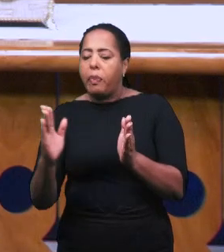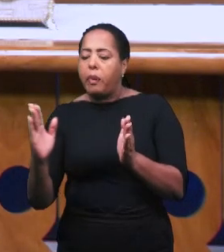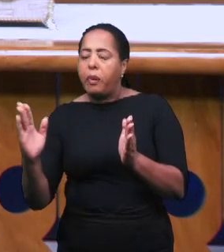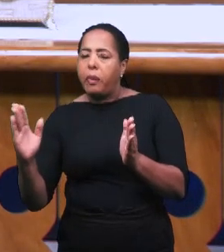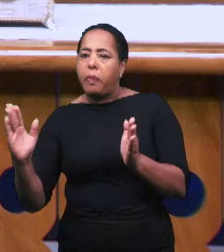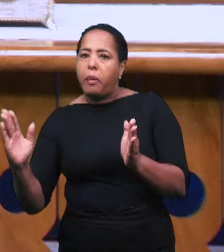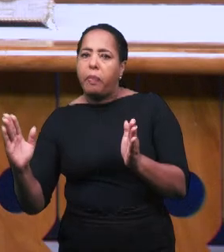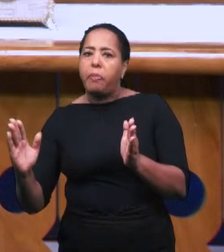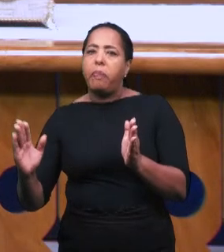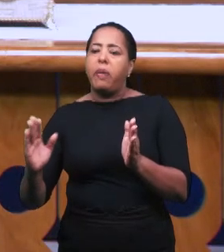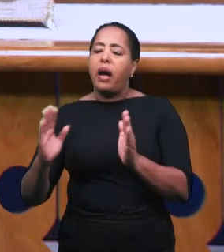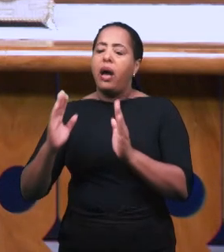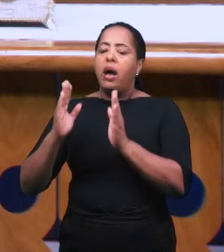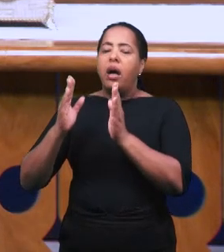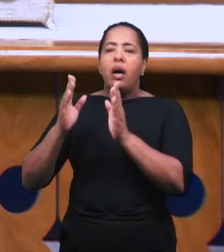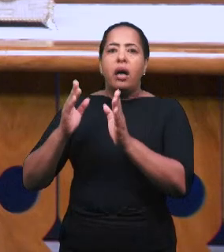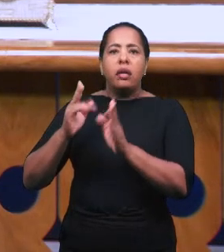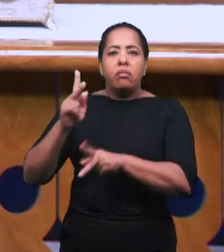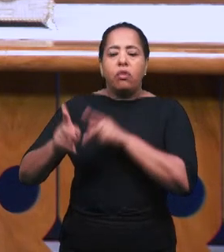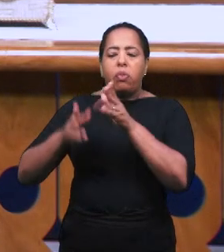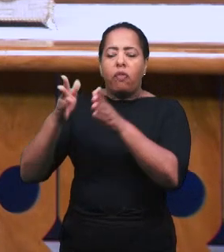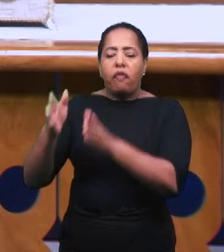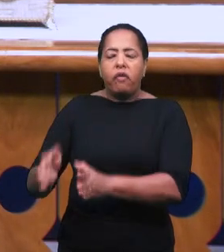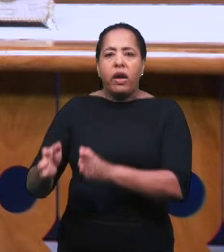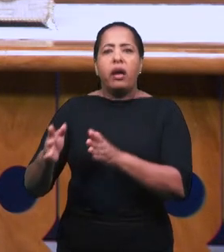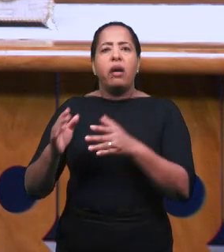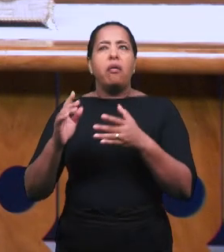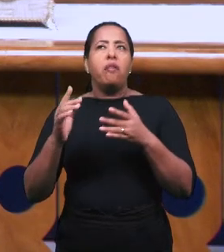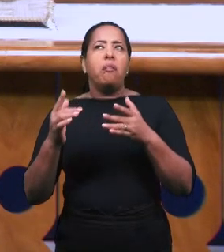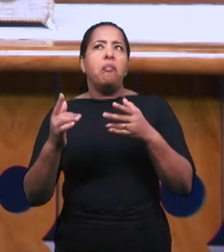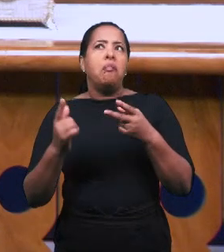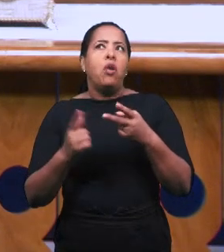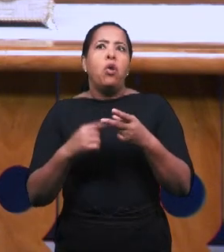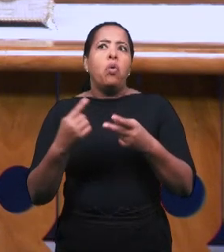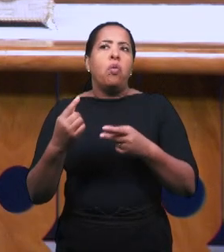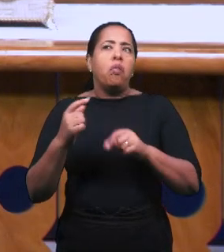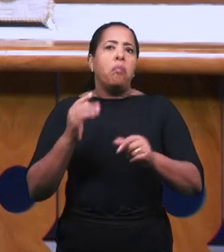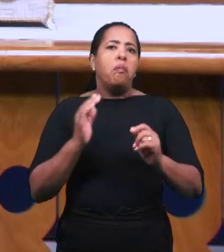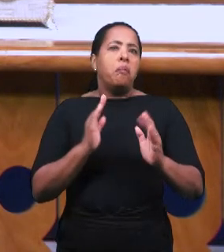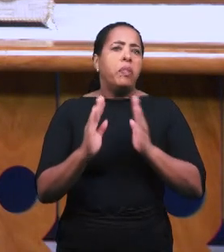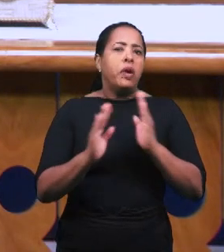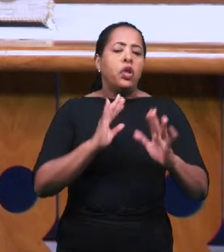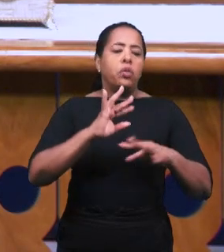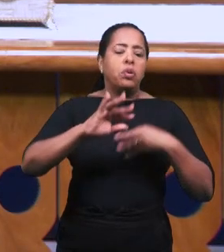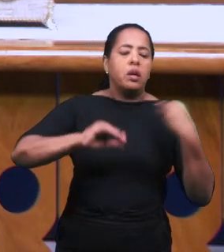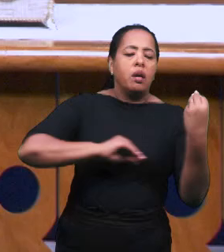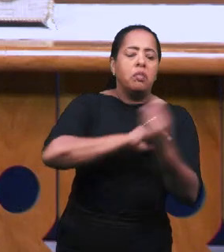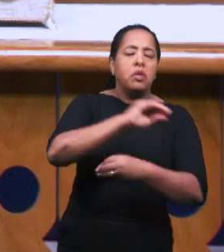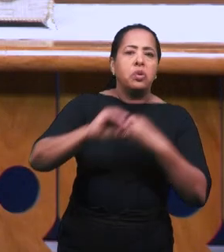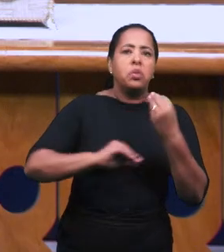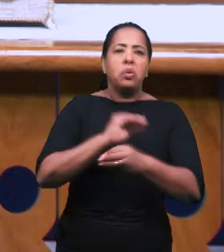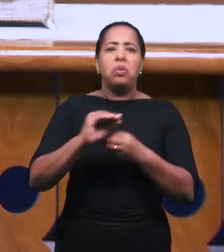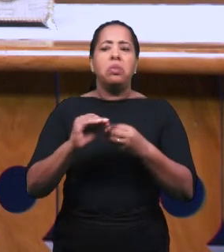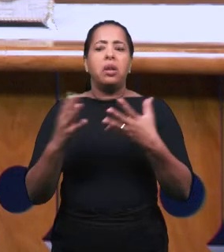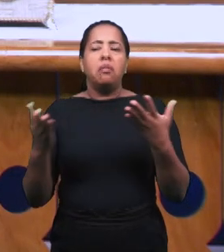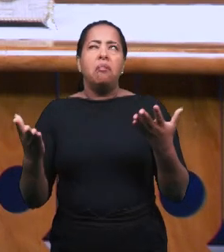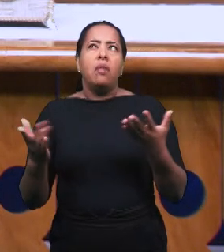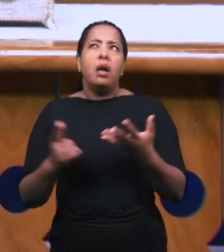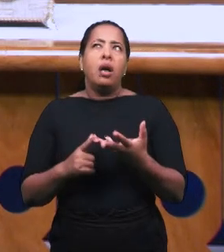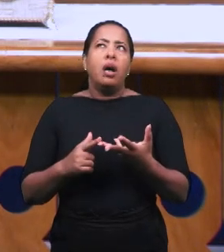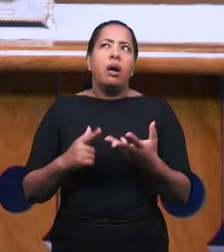tomou, vamos dizer, quando ela se mistura com o Estado, as doutrinas que entraram fora, estão todos